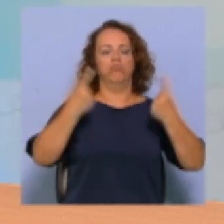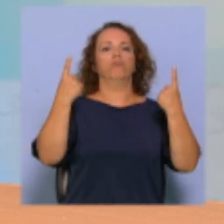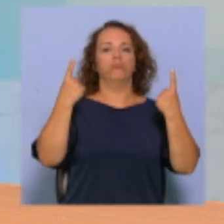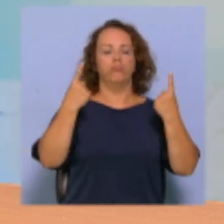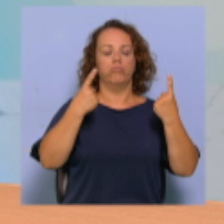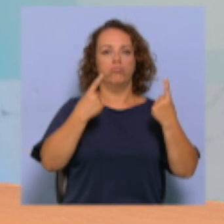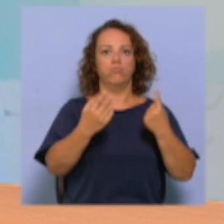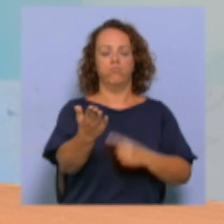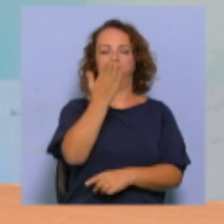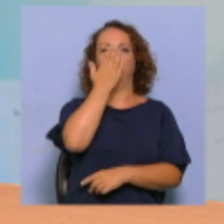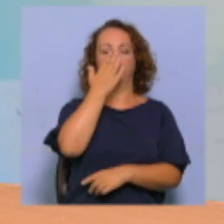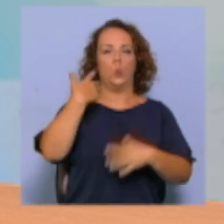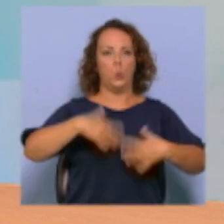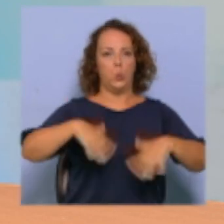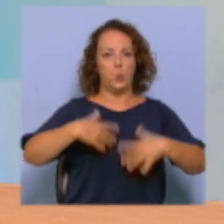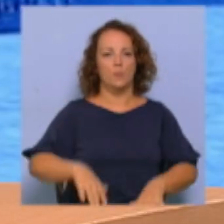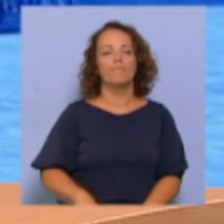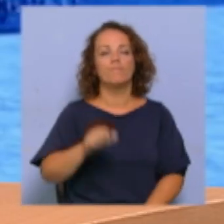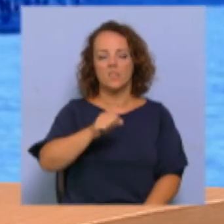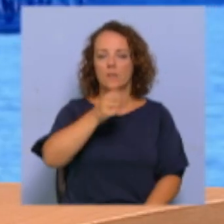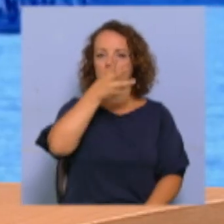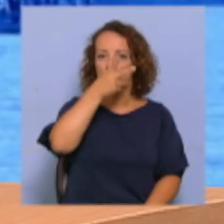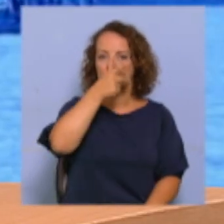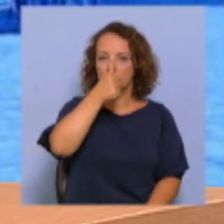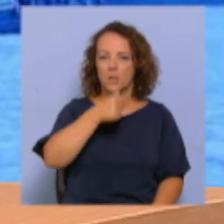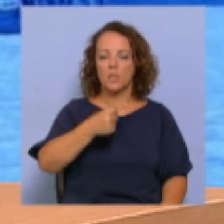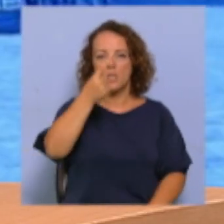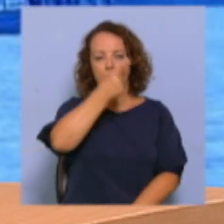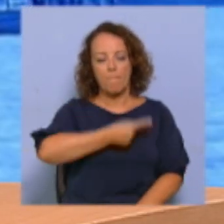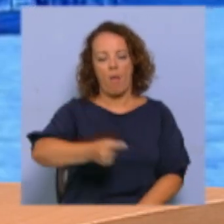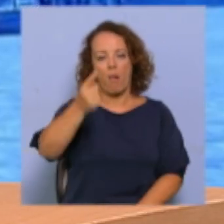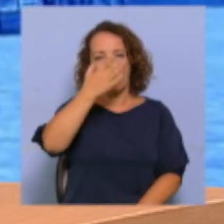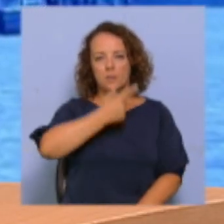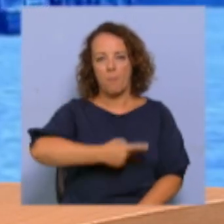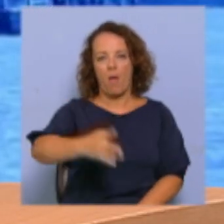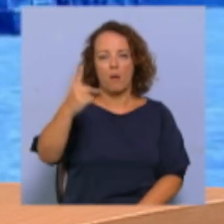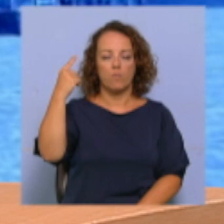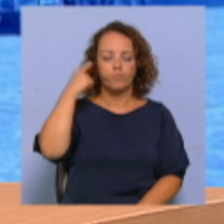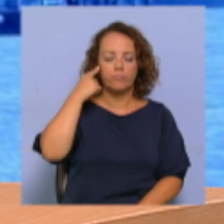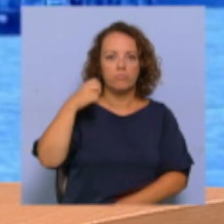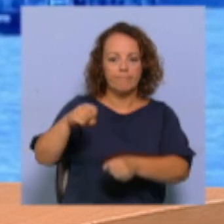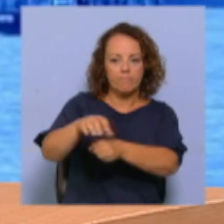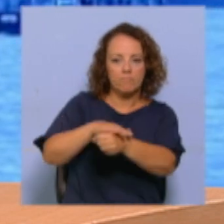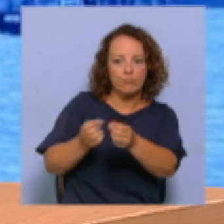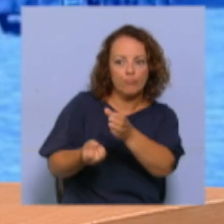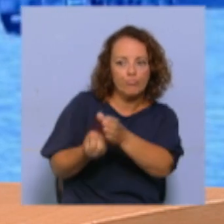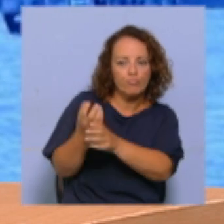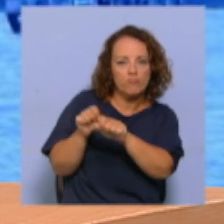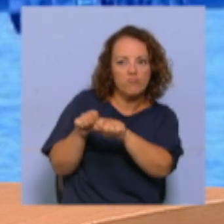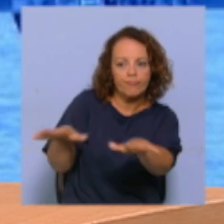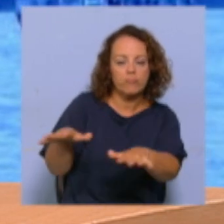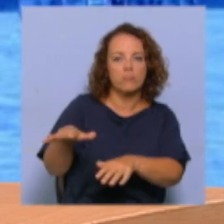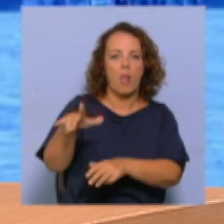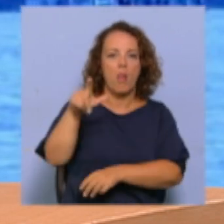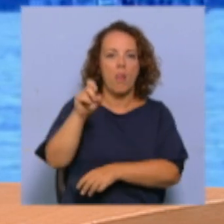forma dramática. Sim, infelizmente todas as semanas aparecem surtos ou focos em vários lares.